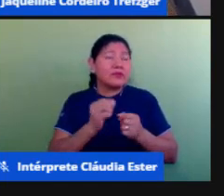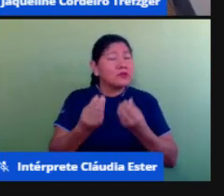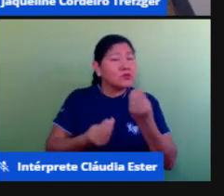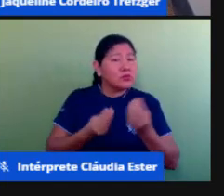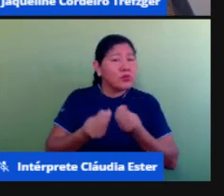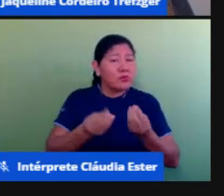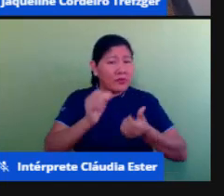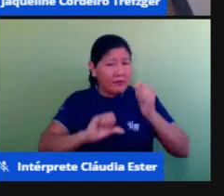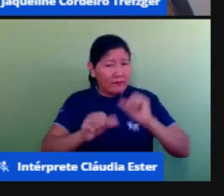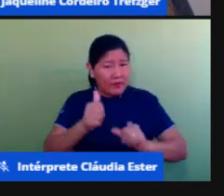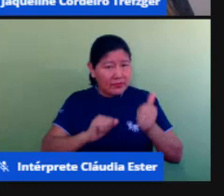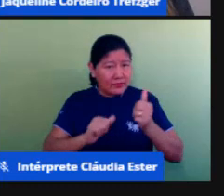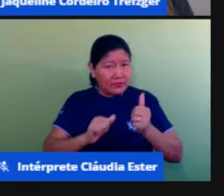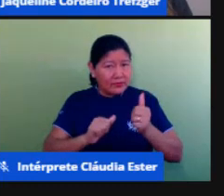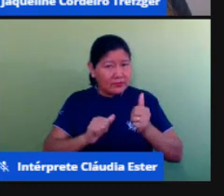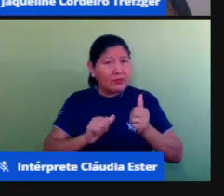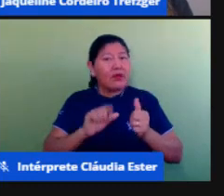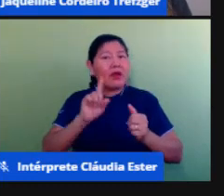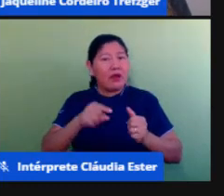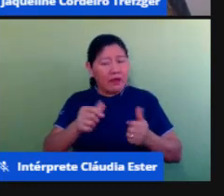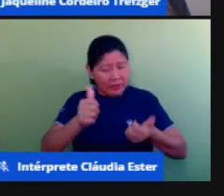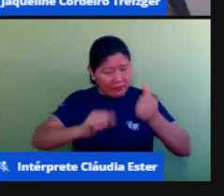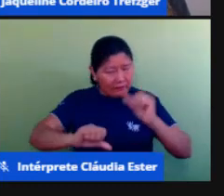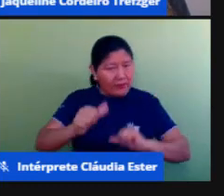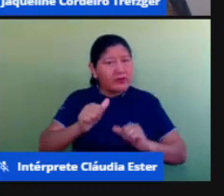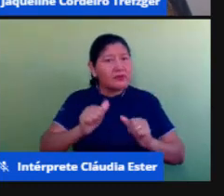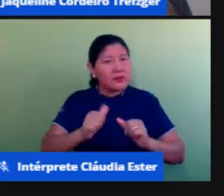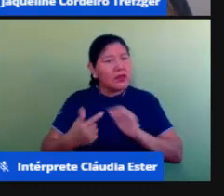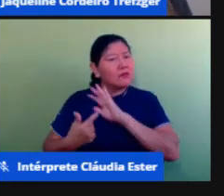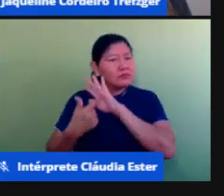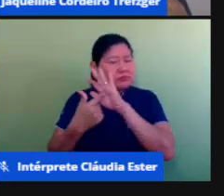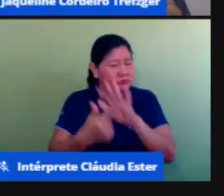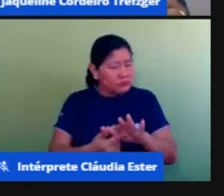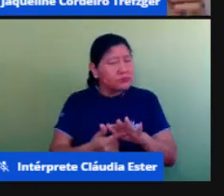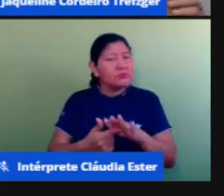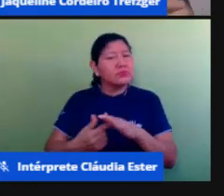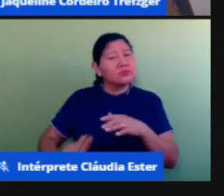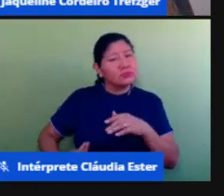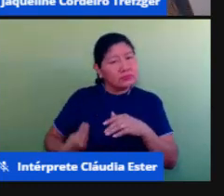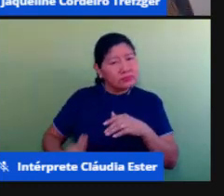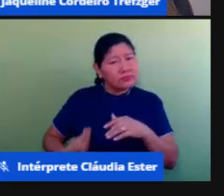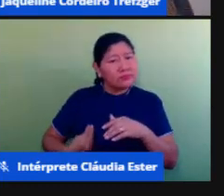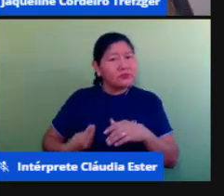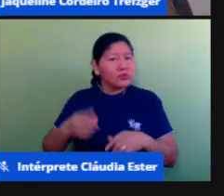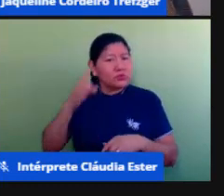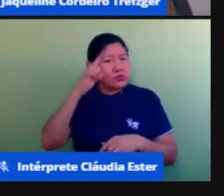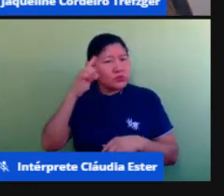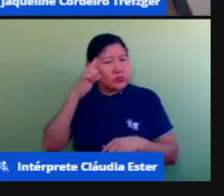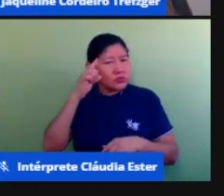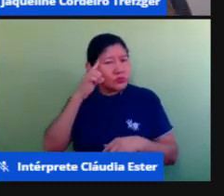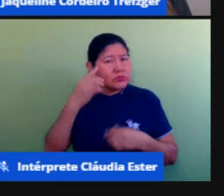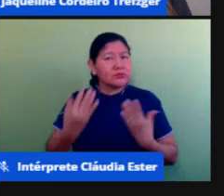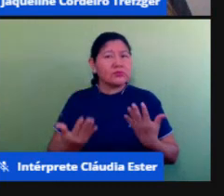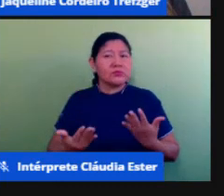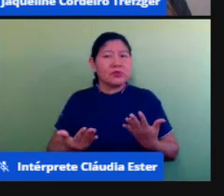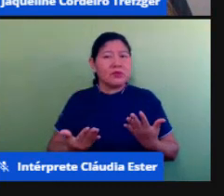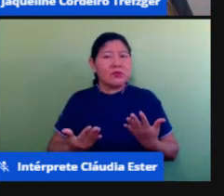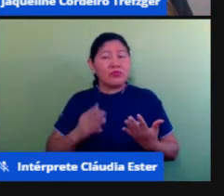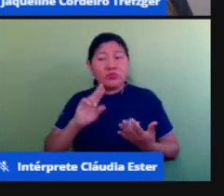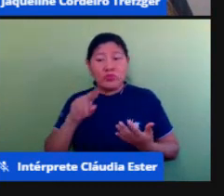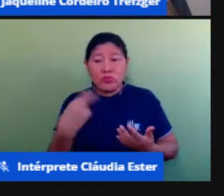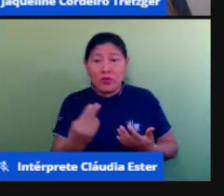ato de avaliar, ele atribui qualidade à realidade, né? Passamos 24 horas por dia fazendo isso,